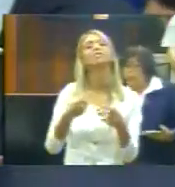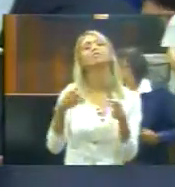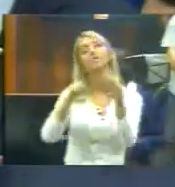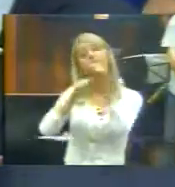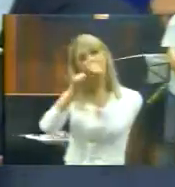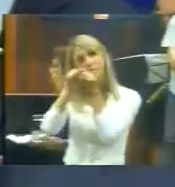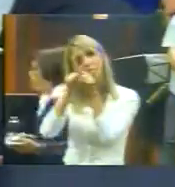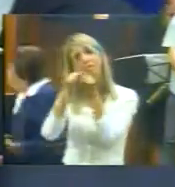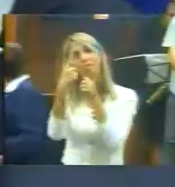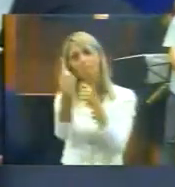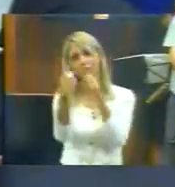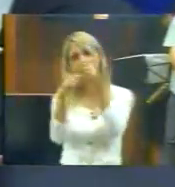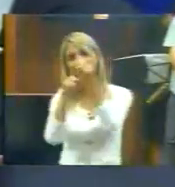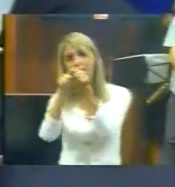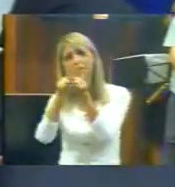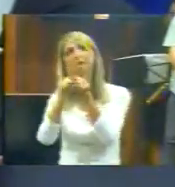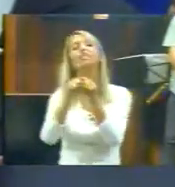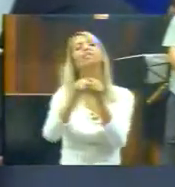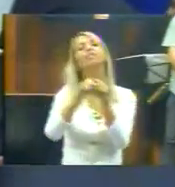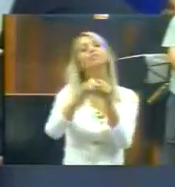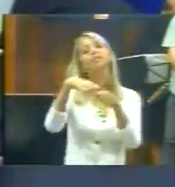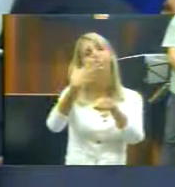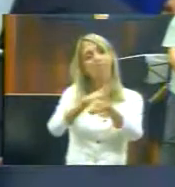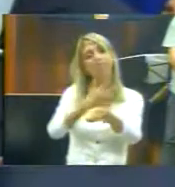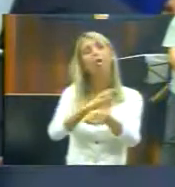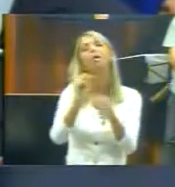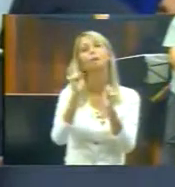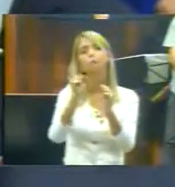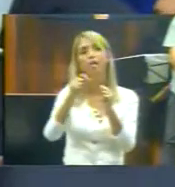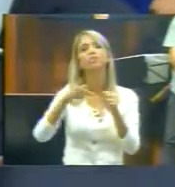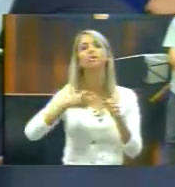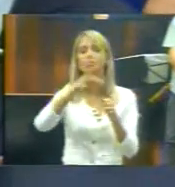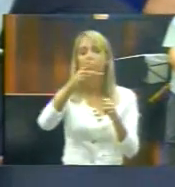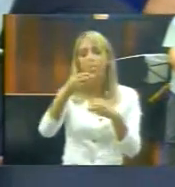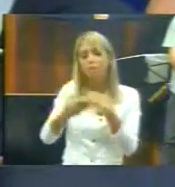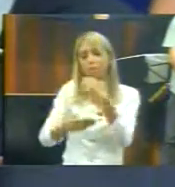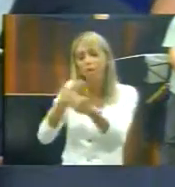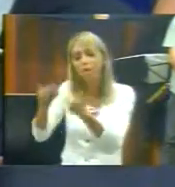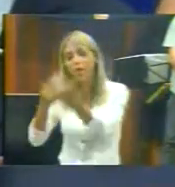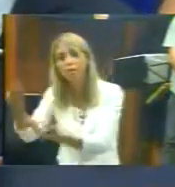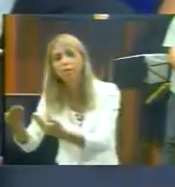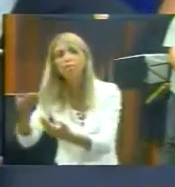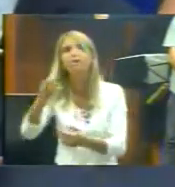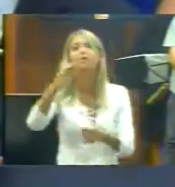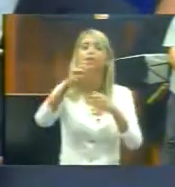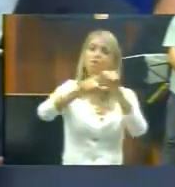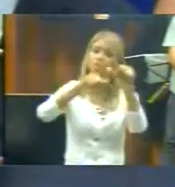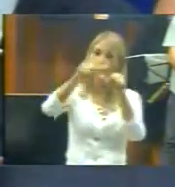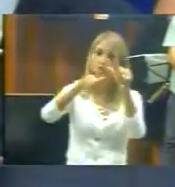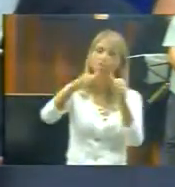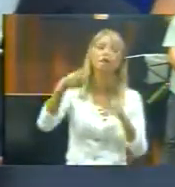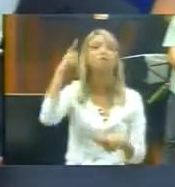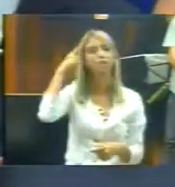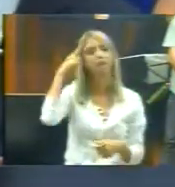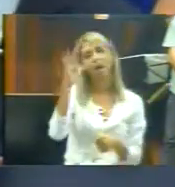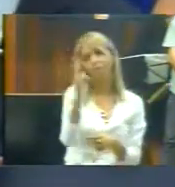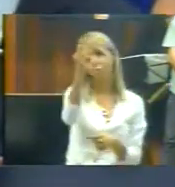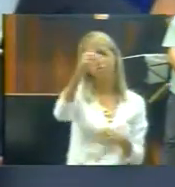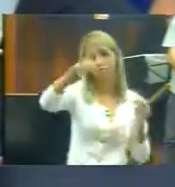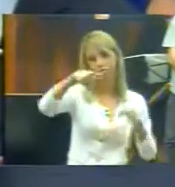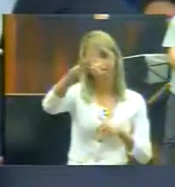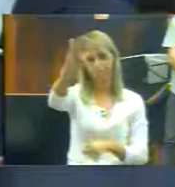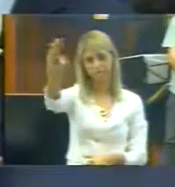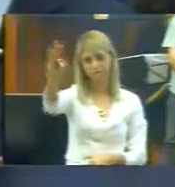que vocês possam, sim, construir mudanças e pensar no futuro do município de Cabo